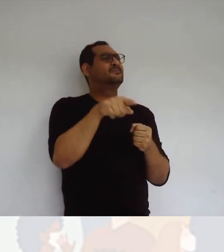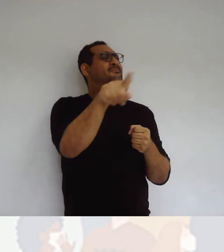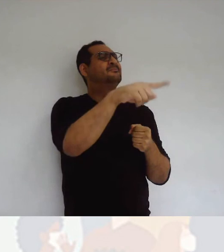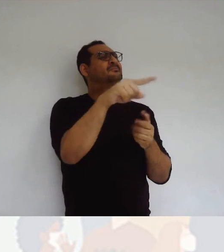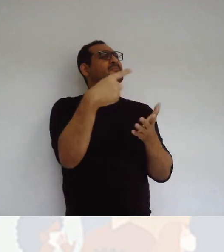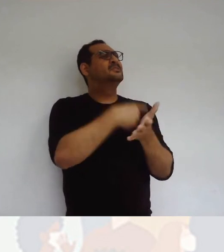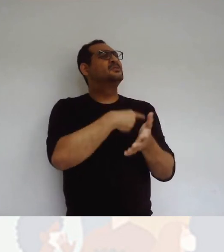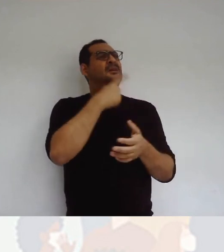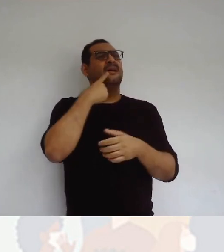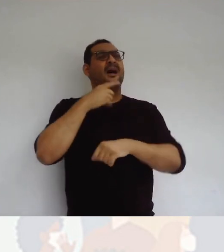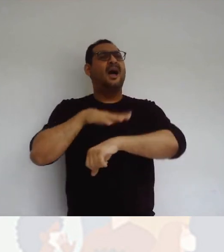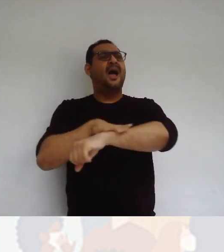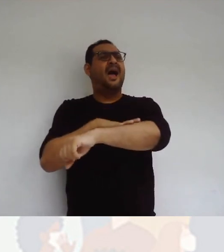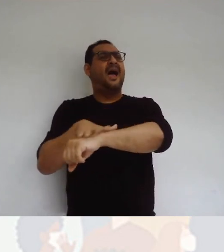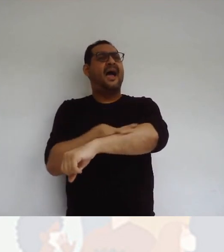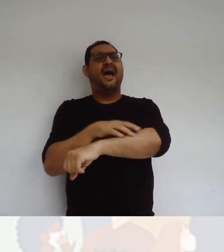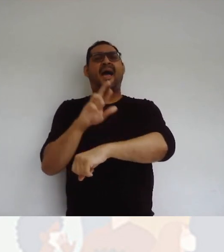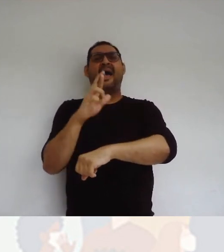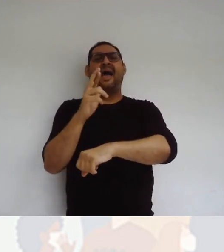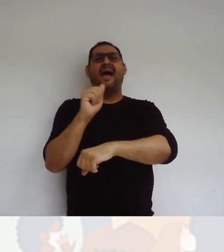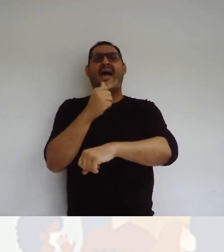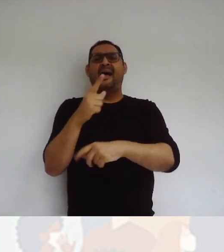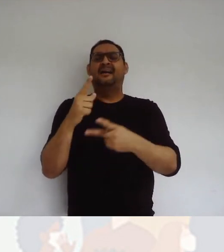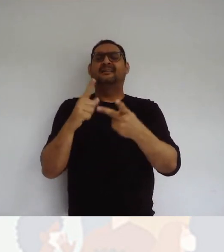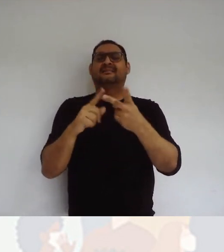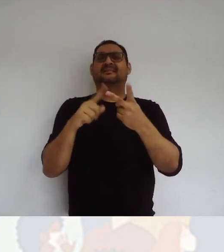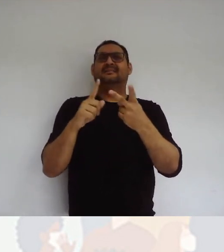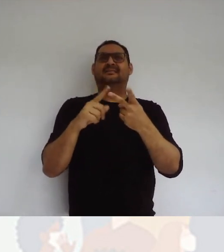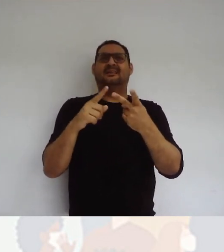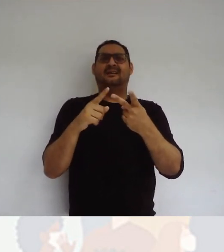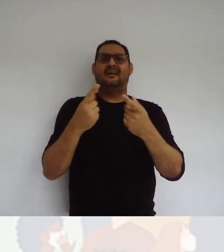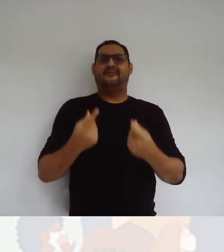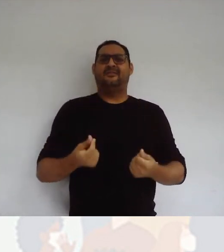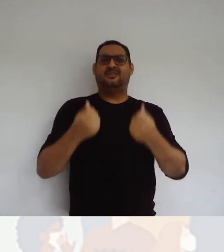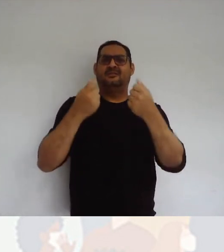sobre raça, e também a questão,